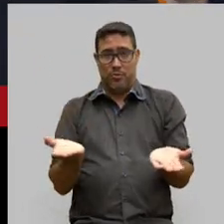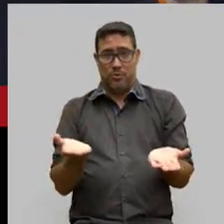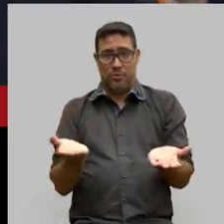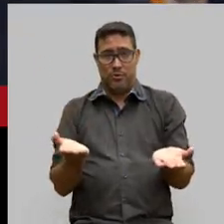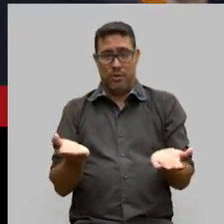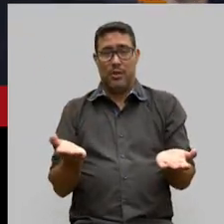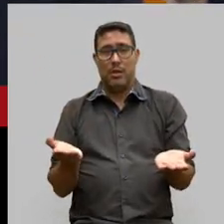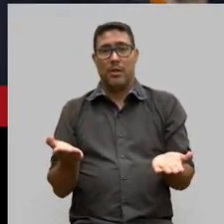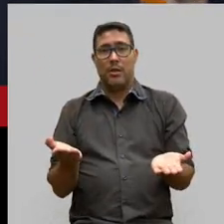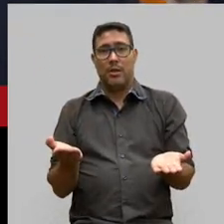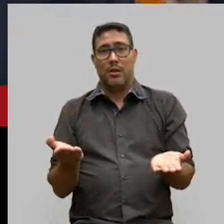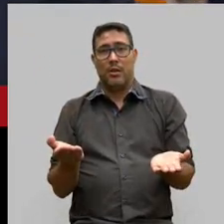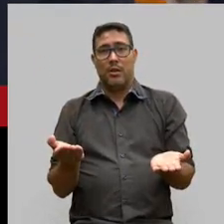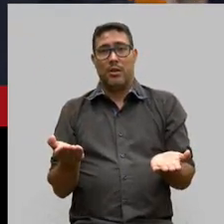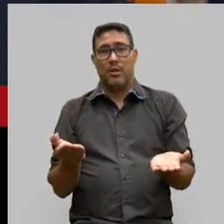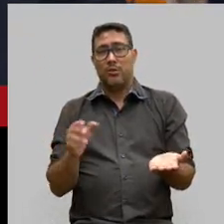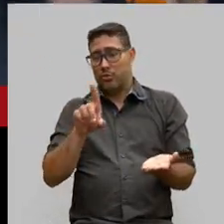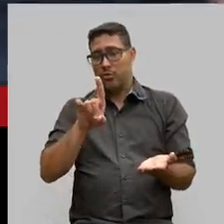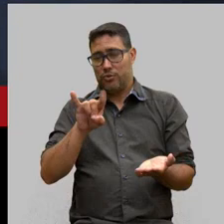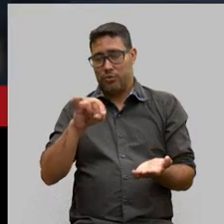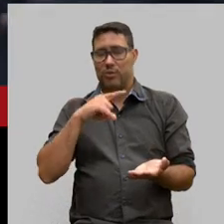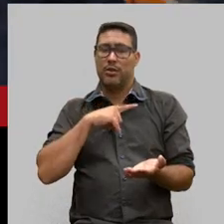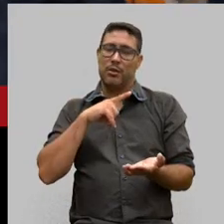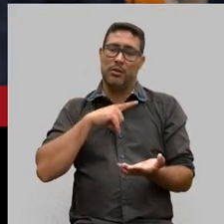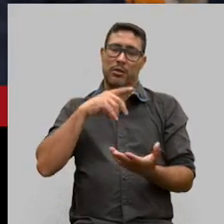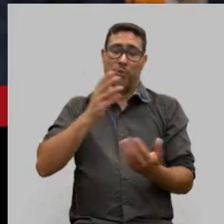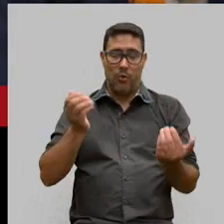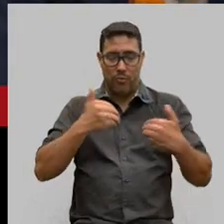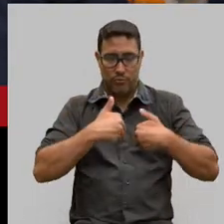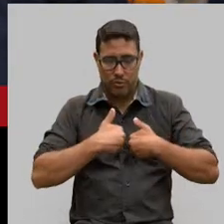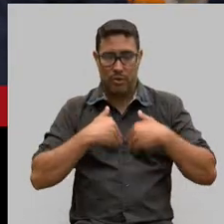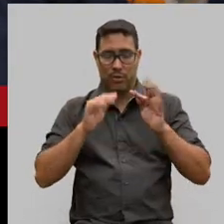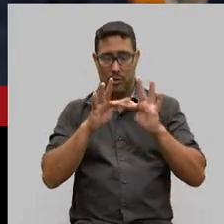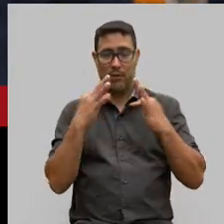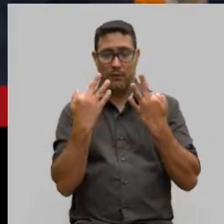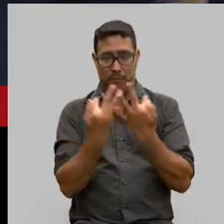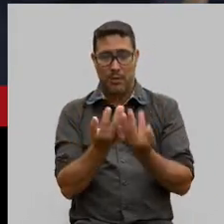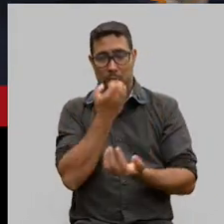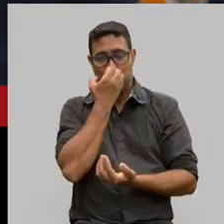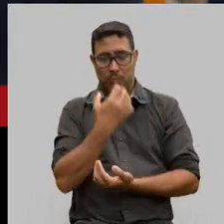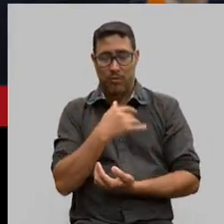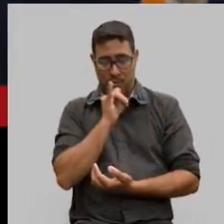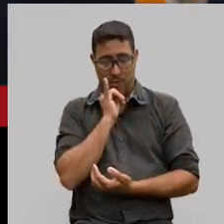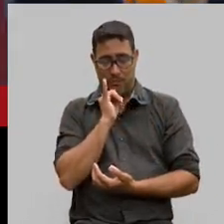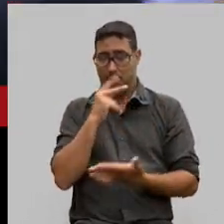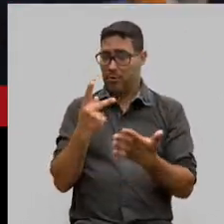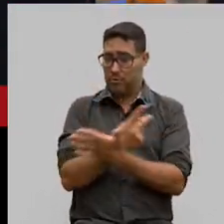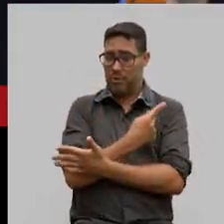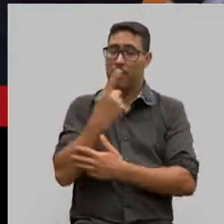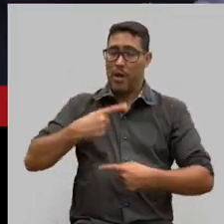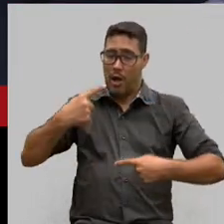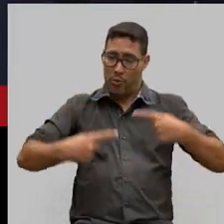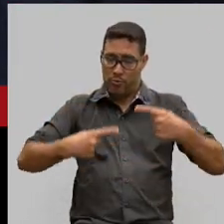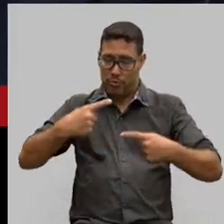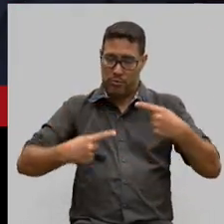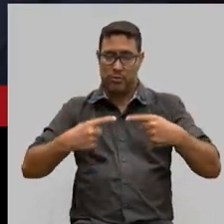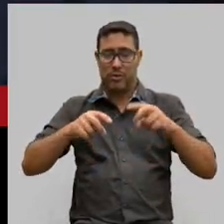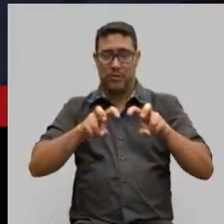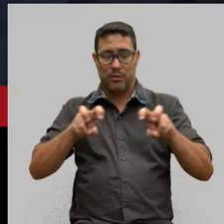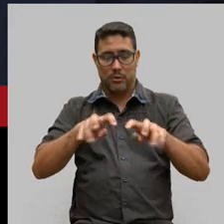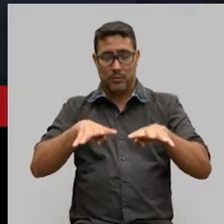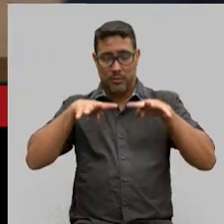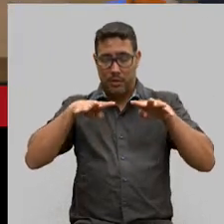hoje do dia dos autistas e suas famílias Um Bom exemplo disso foi a audiência pública que debateu a empregabilidade